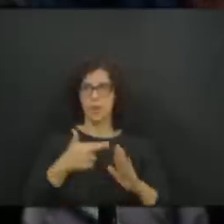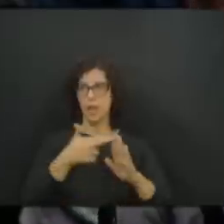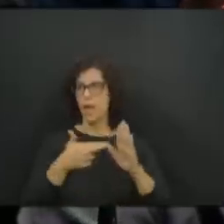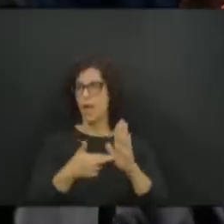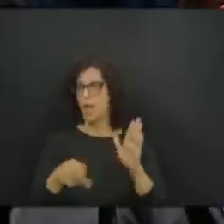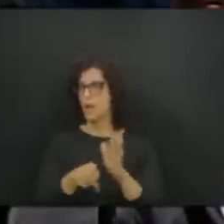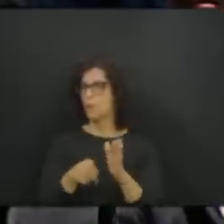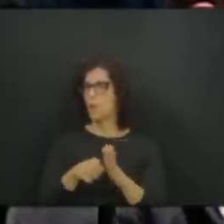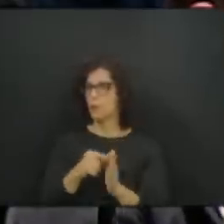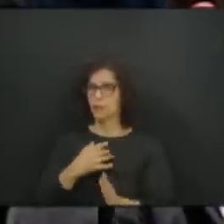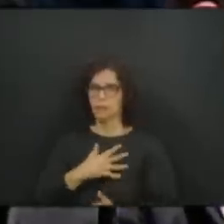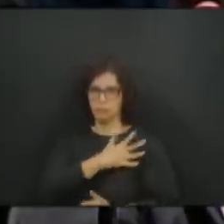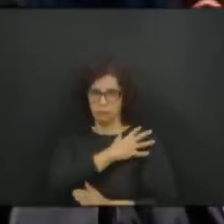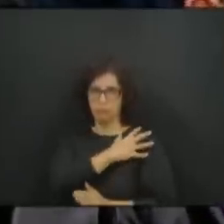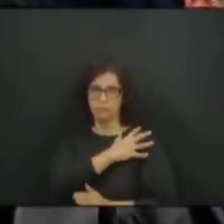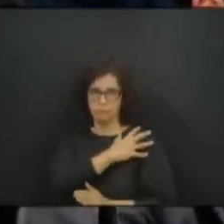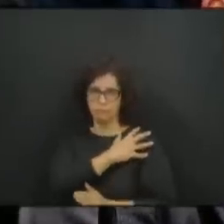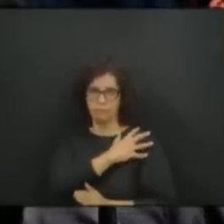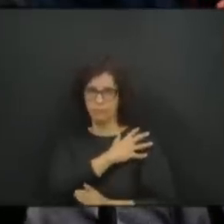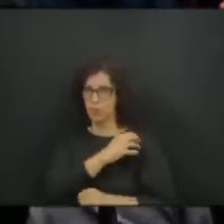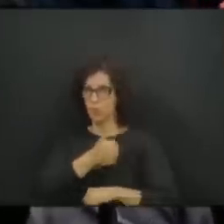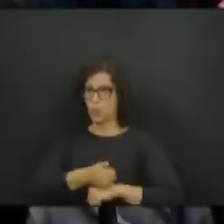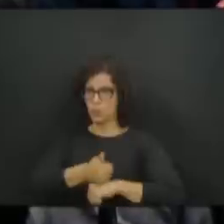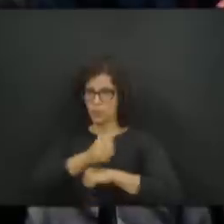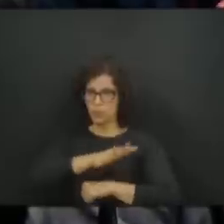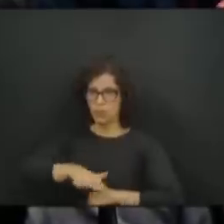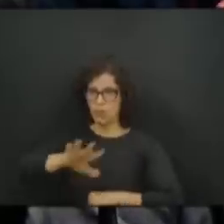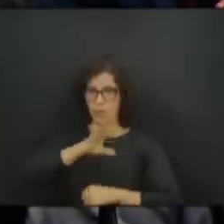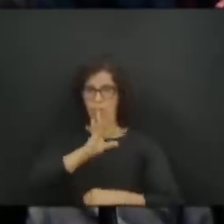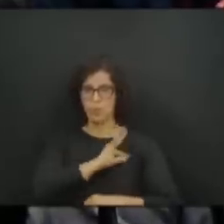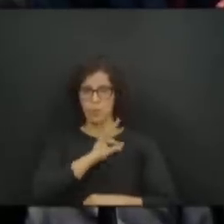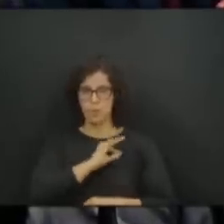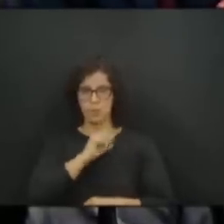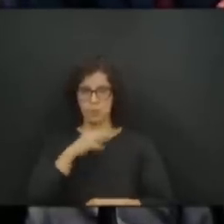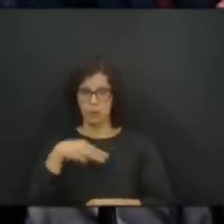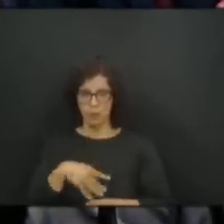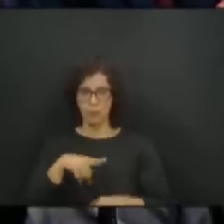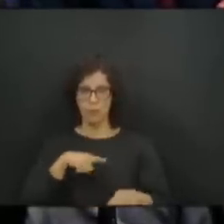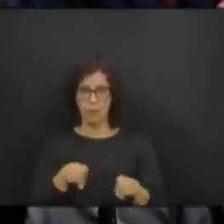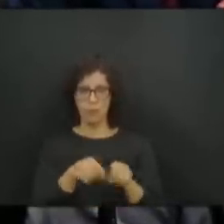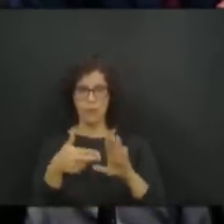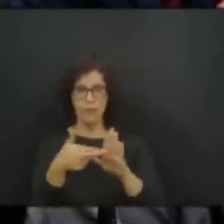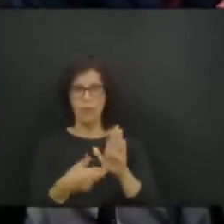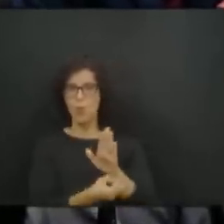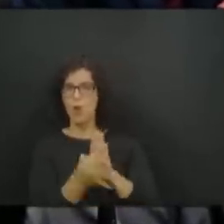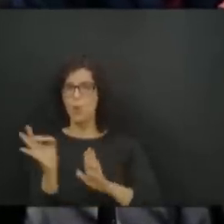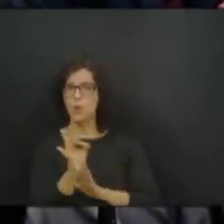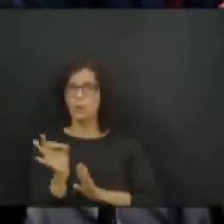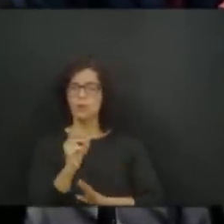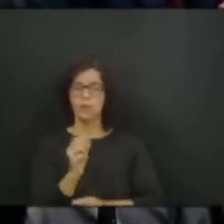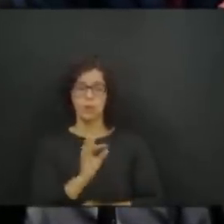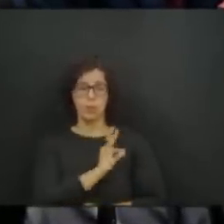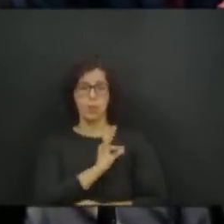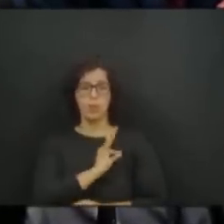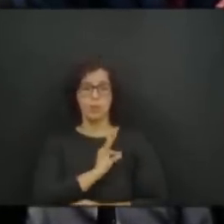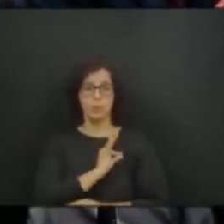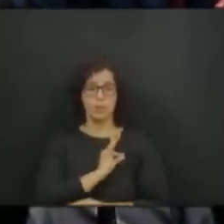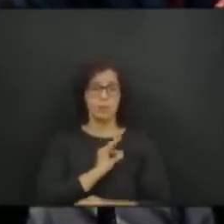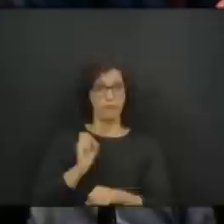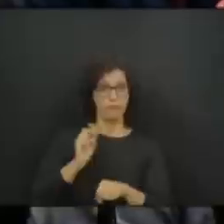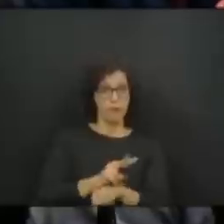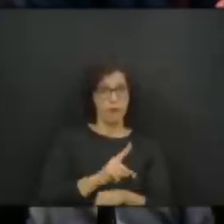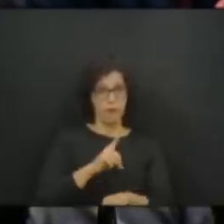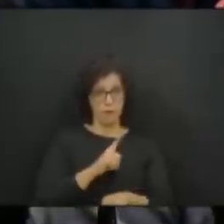a sob responsabilidade do Comando Geral da Polícia Militar estabelecer que per e passa seria isso E